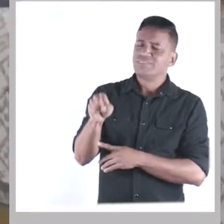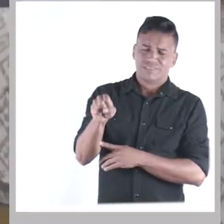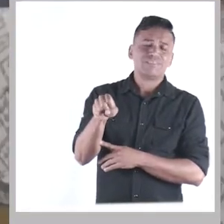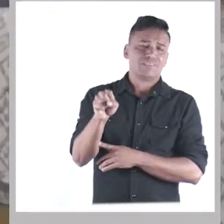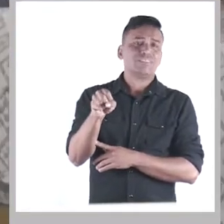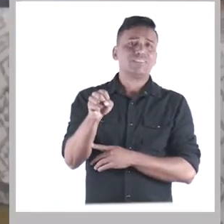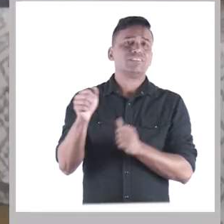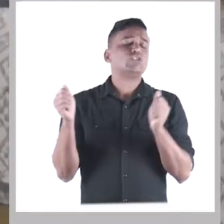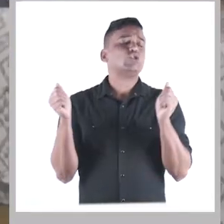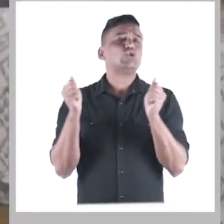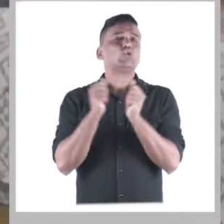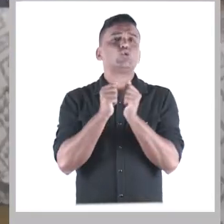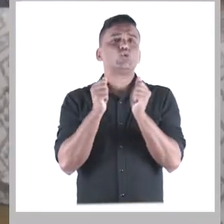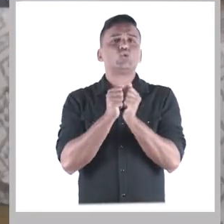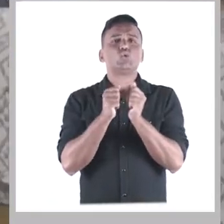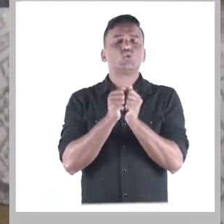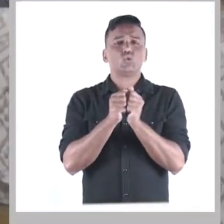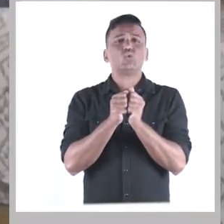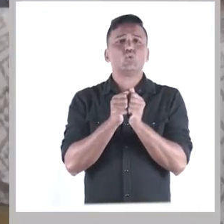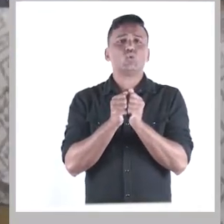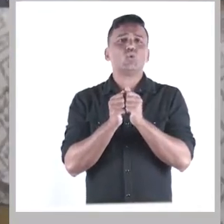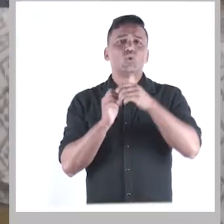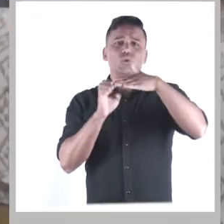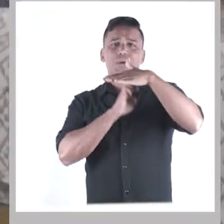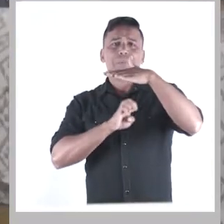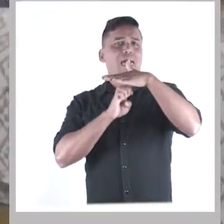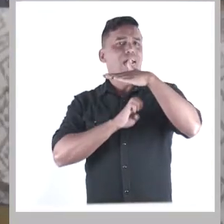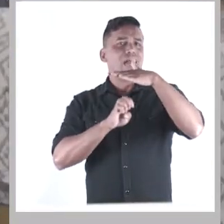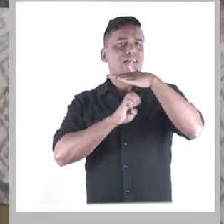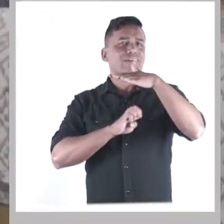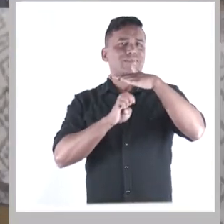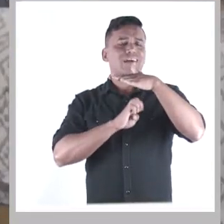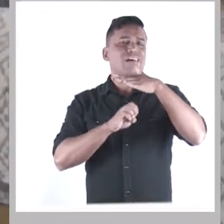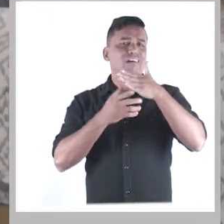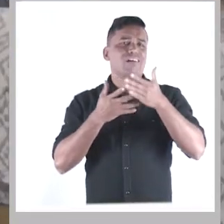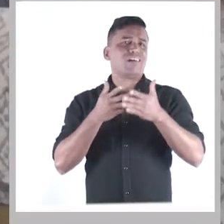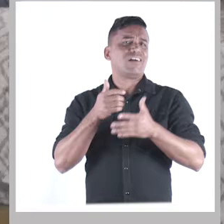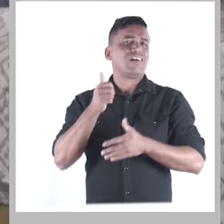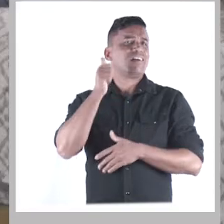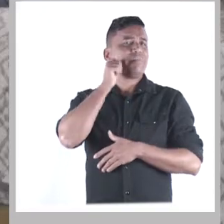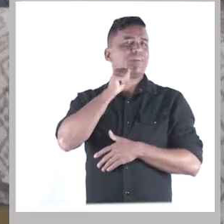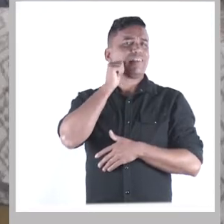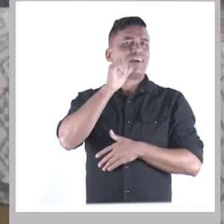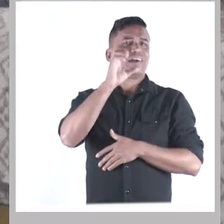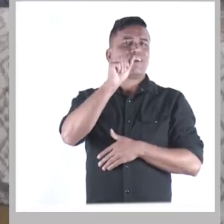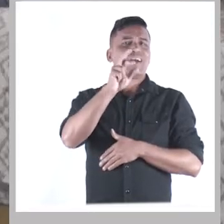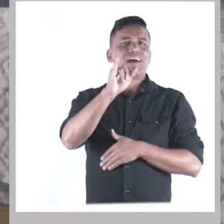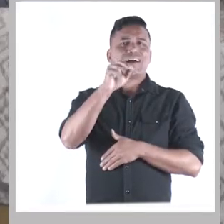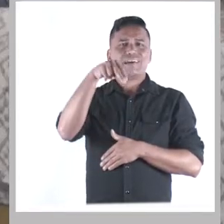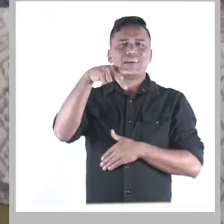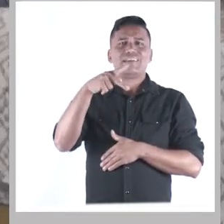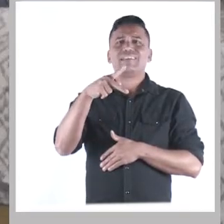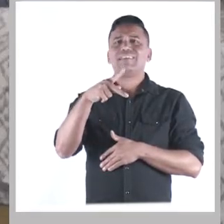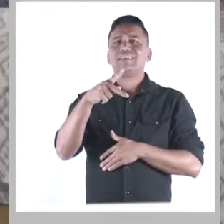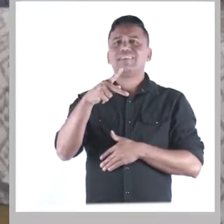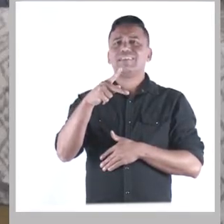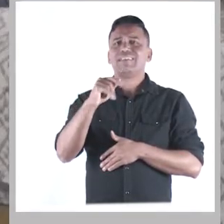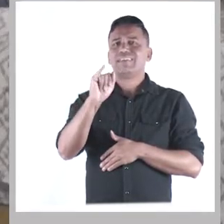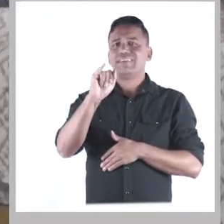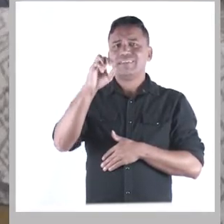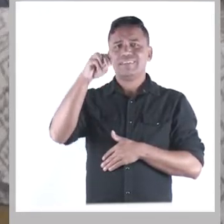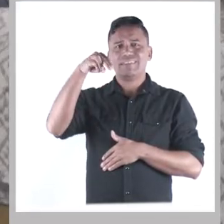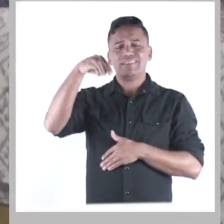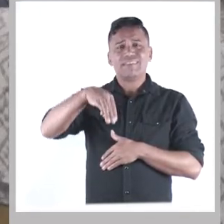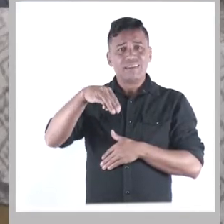não é isso? Eu estou junto com uma coleção de novo da Venas Abertas, né, que a Karine está organizando, e